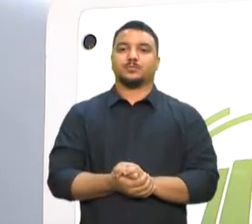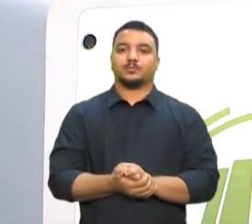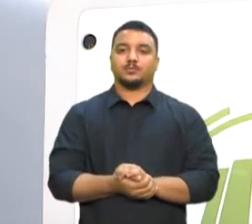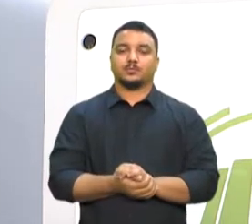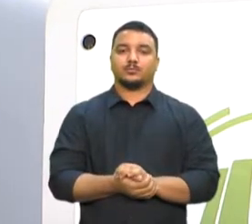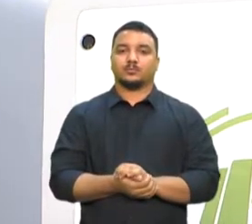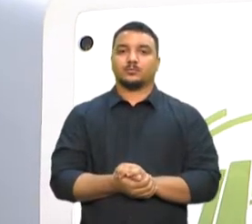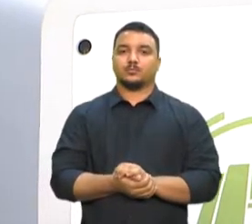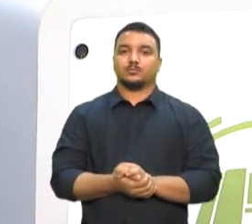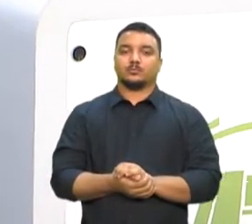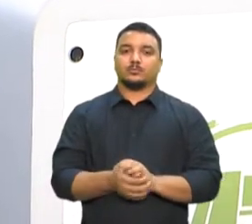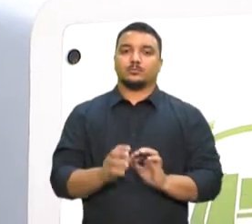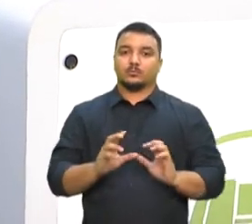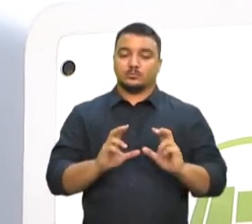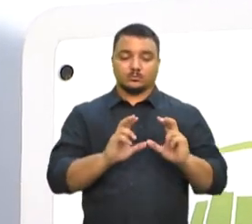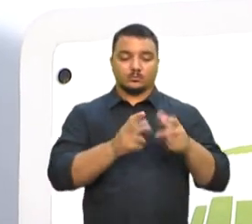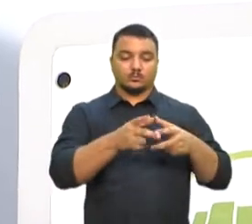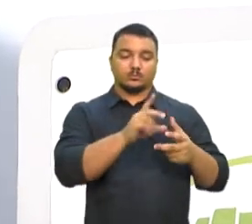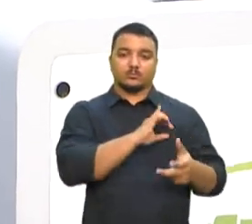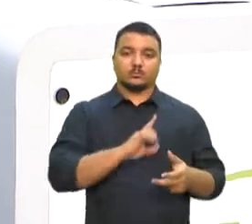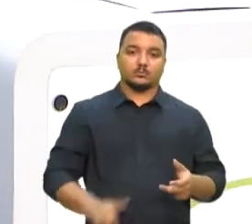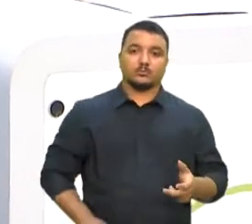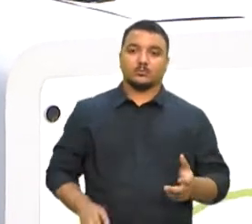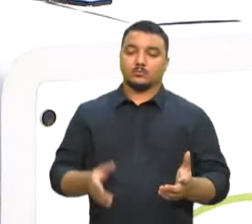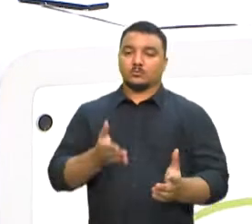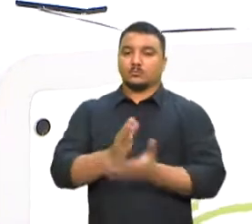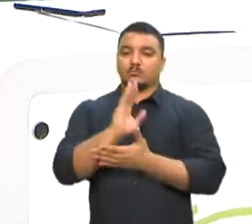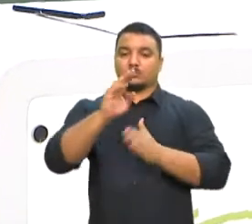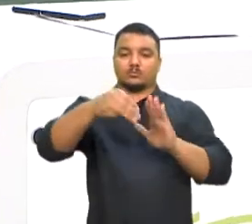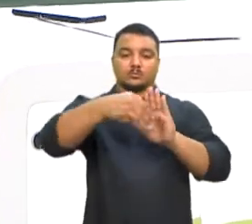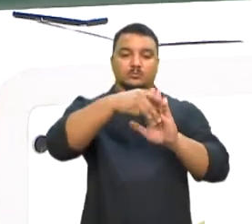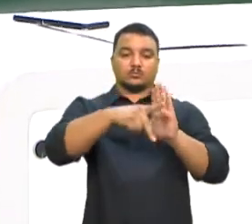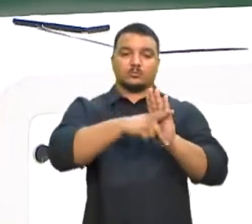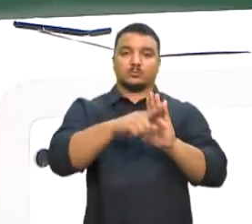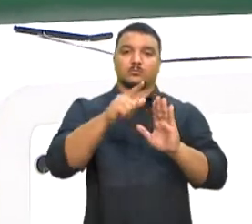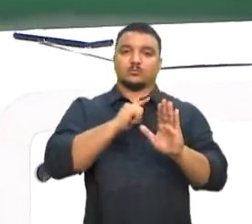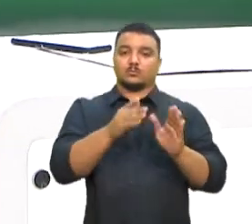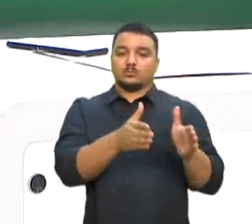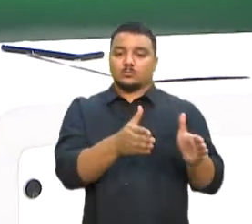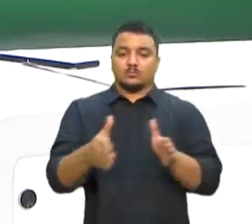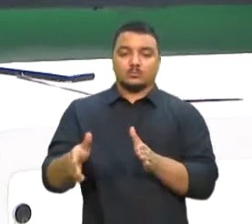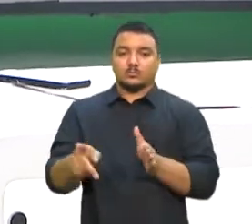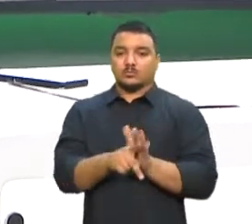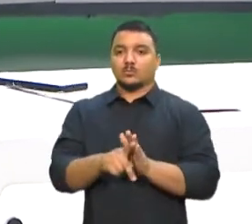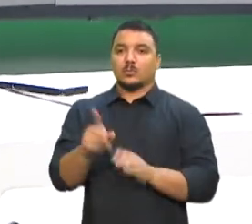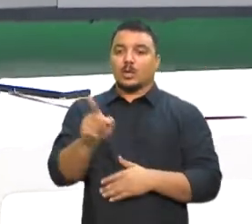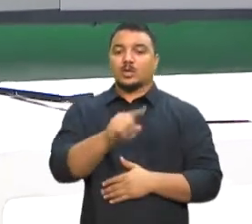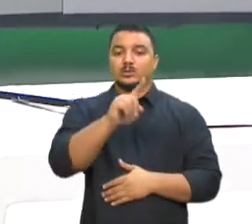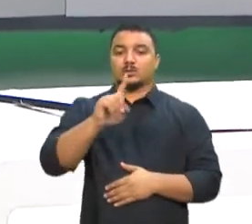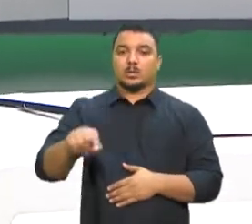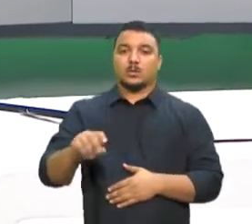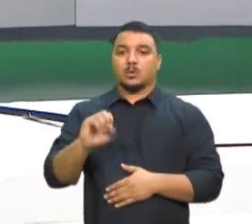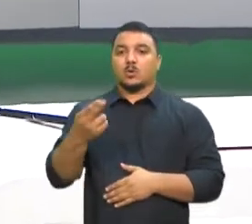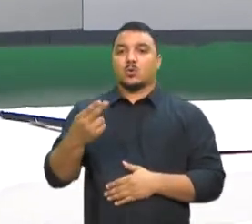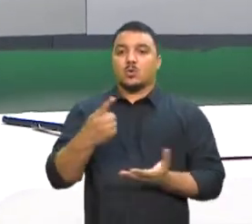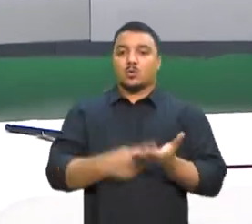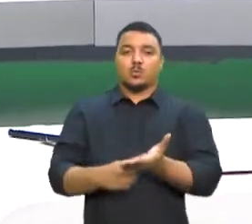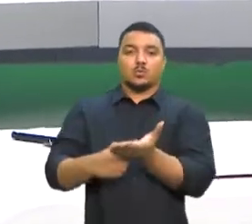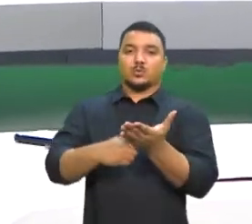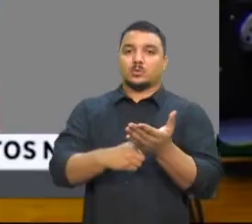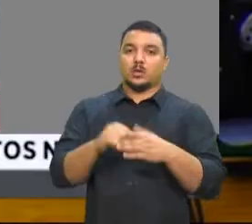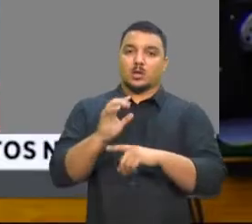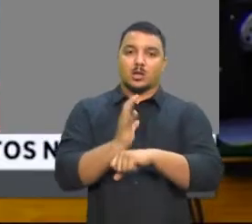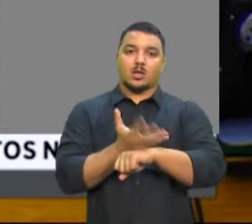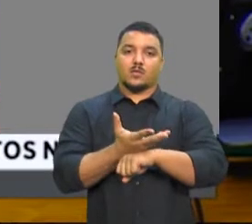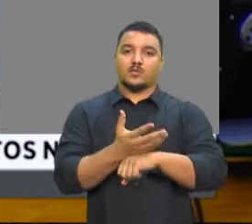Câmara dos Deputados aprovou a medida provisória que prorroga as regras para o cancelamento ou remarcação de eventos.